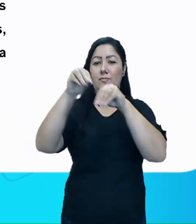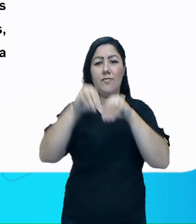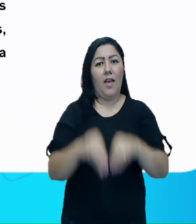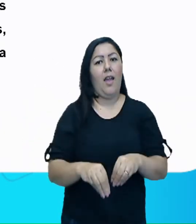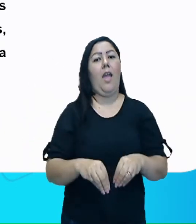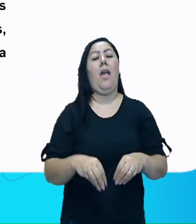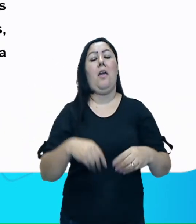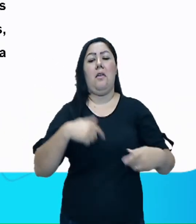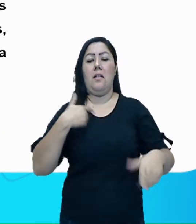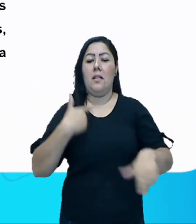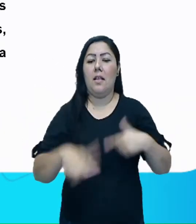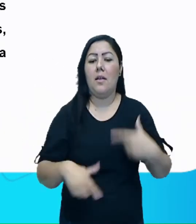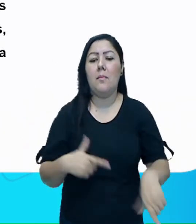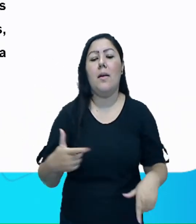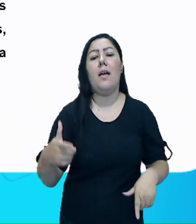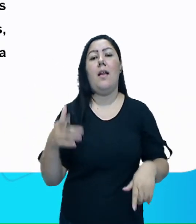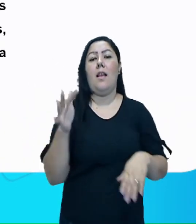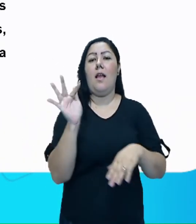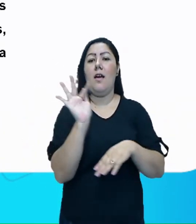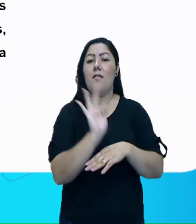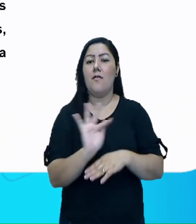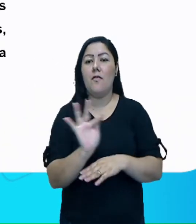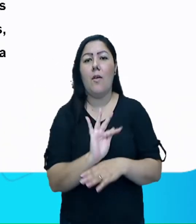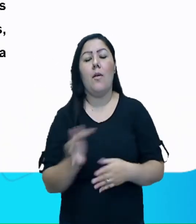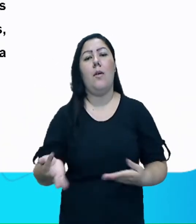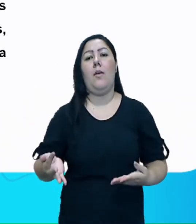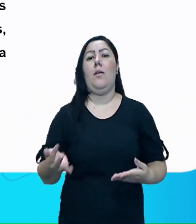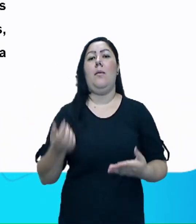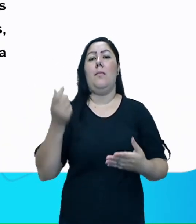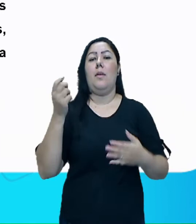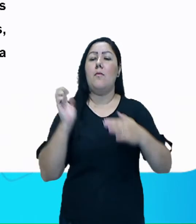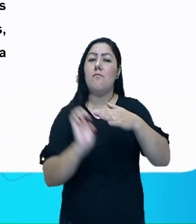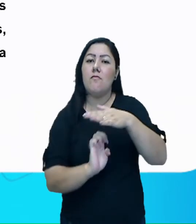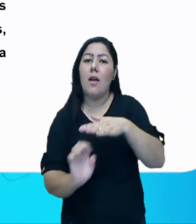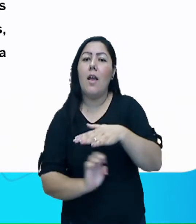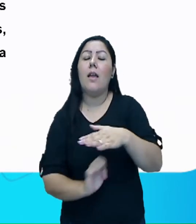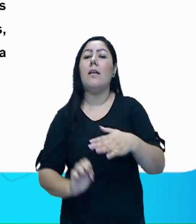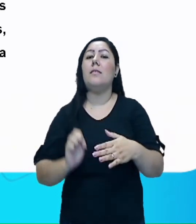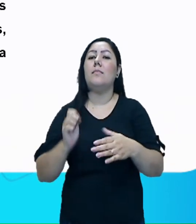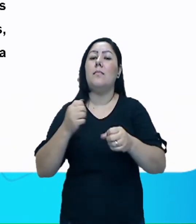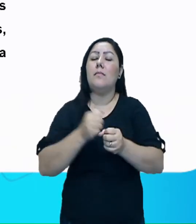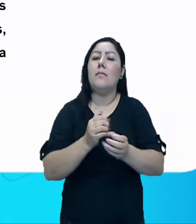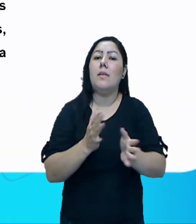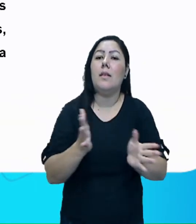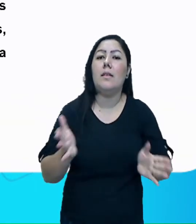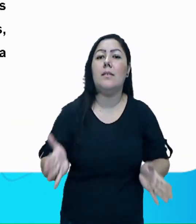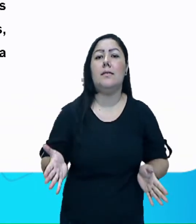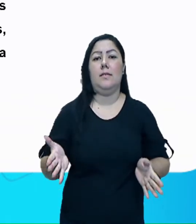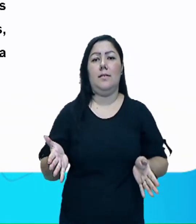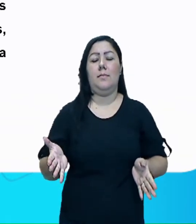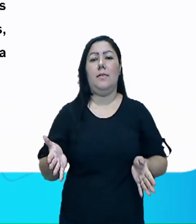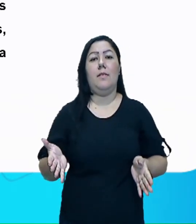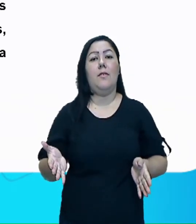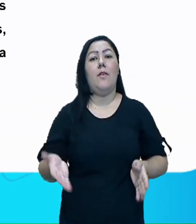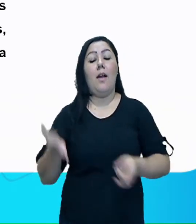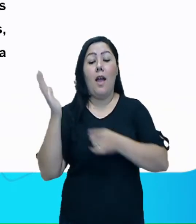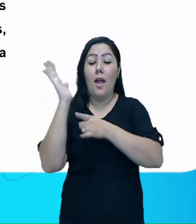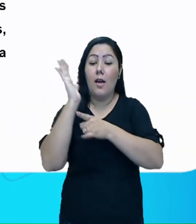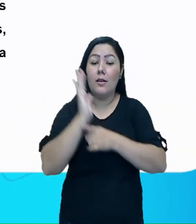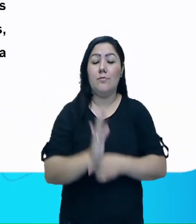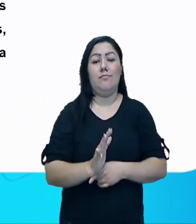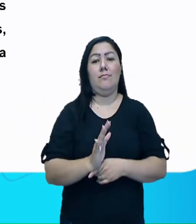de trabalho formal ou abrirem empresas, mais benéfica será a imigração para o país de